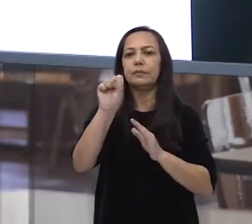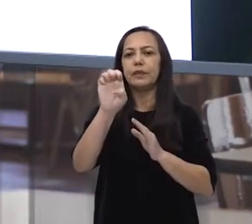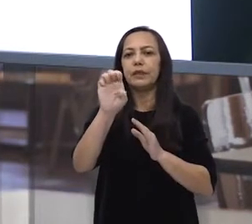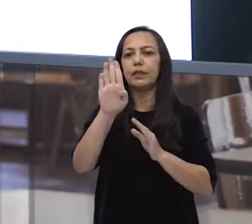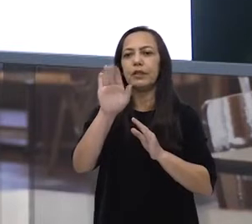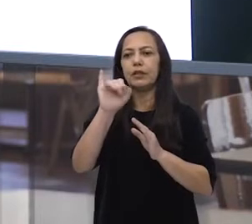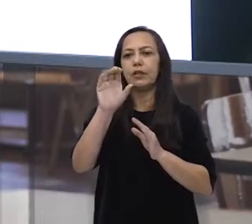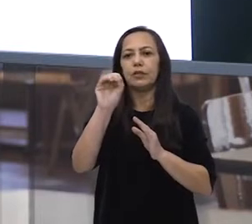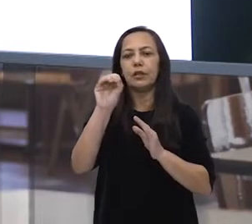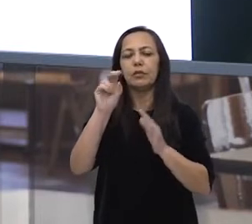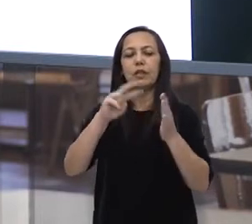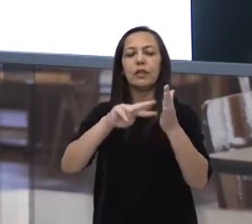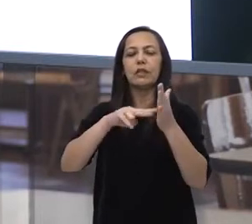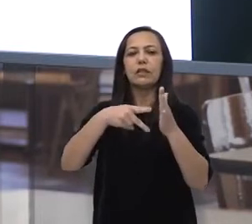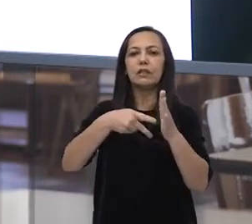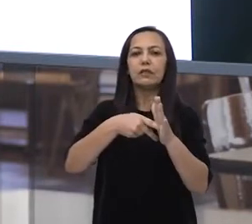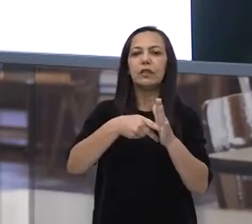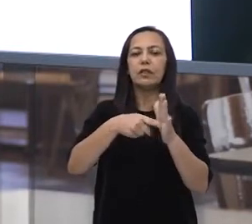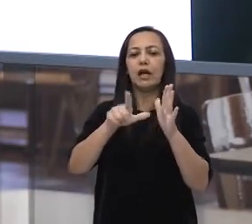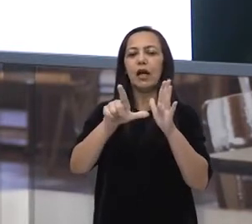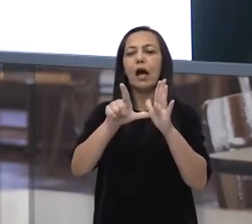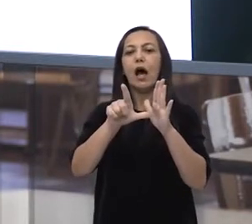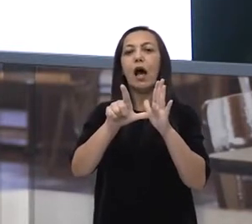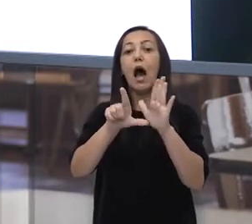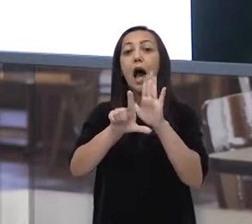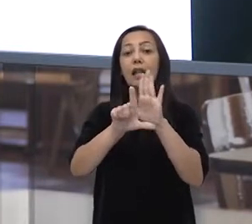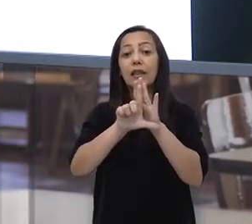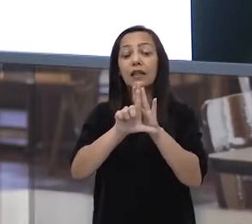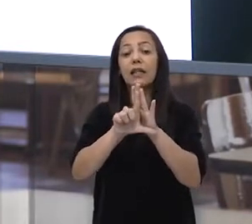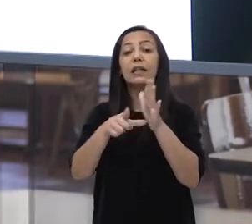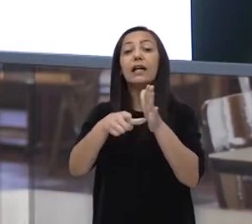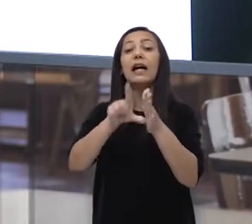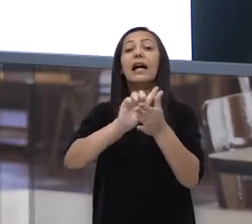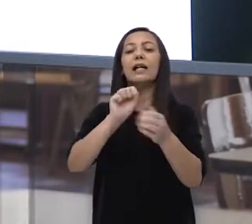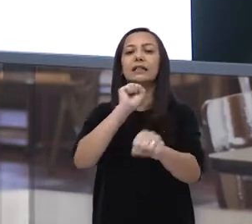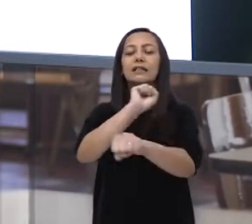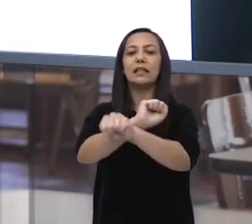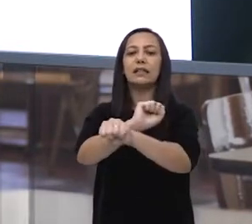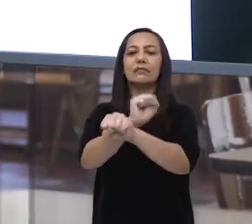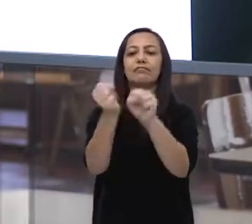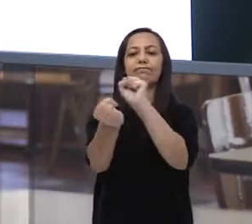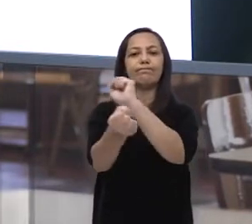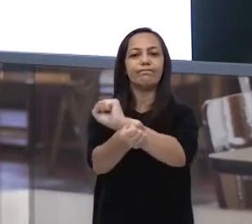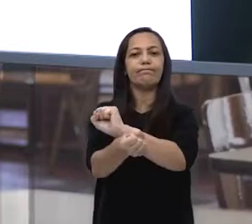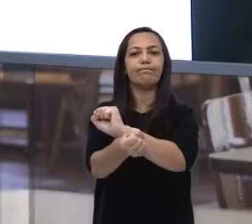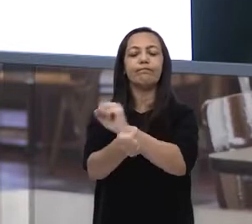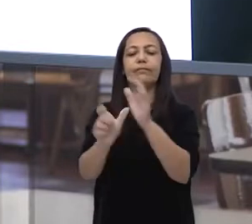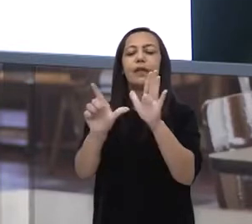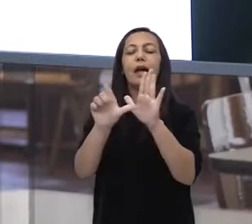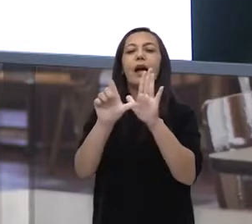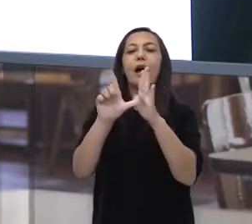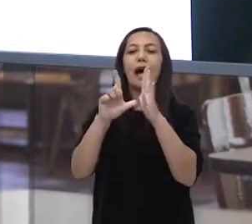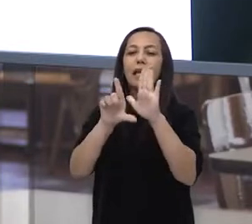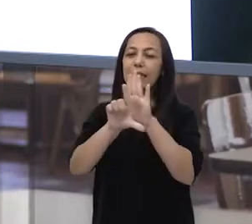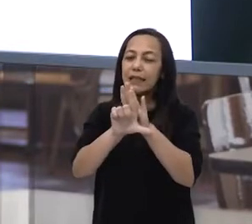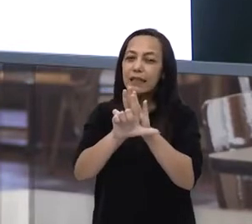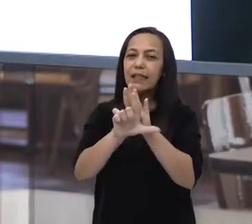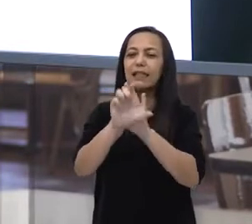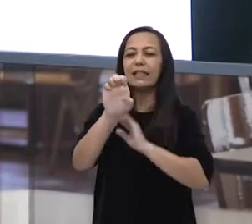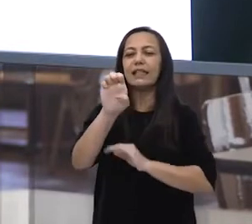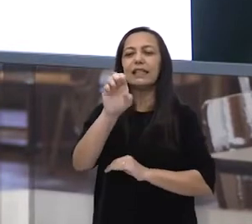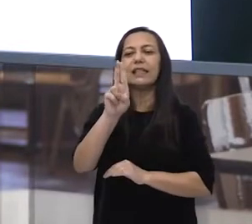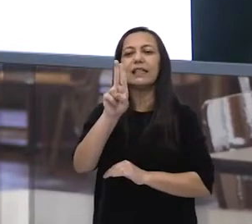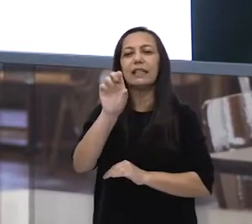leis escravocratas, certo? Anti-escravidão, podemos dizer assim. Né? A Lei Eusébio de Queiroz, ela